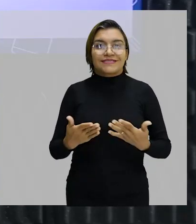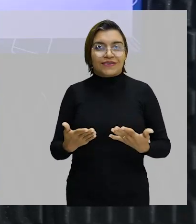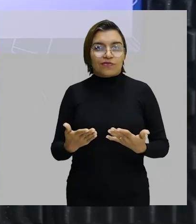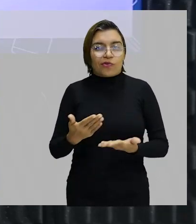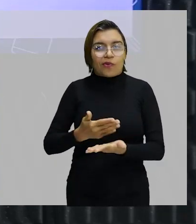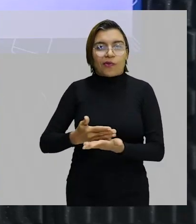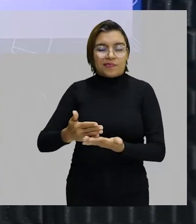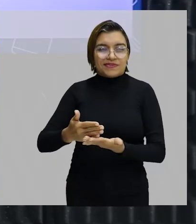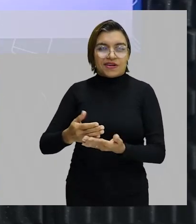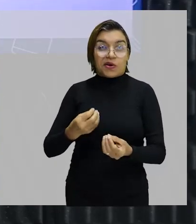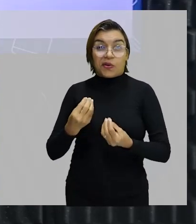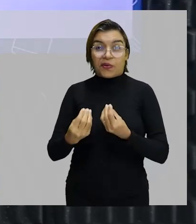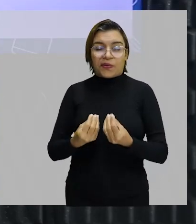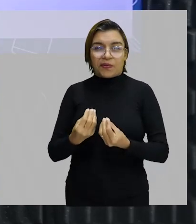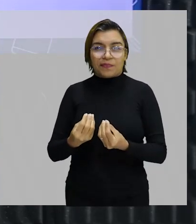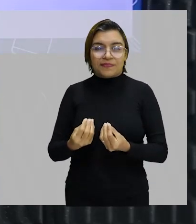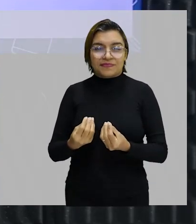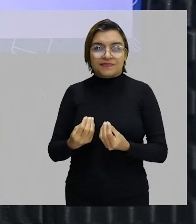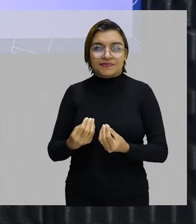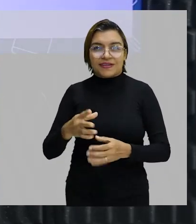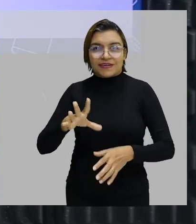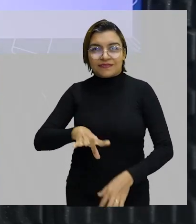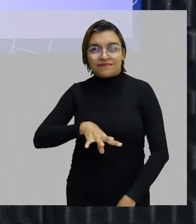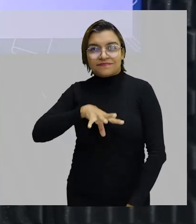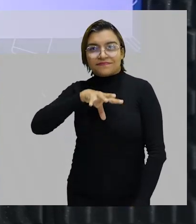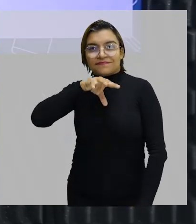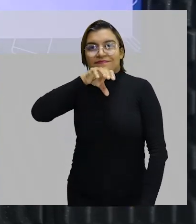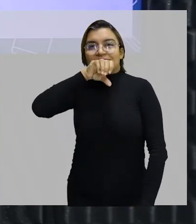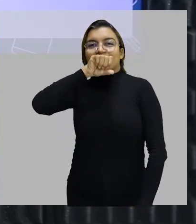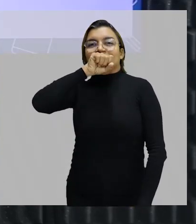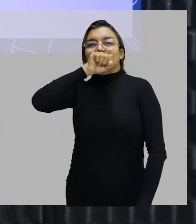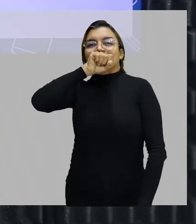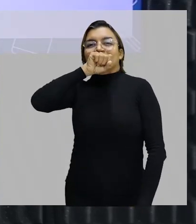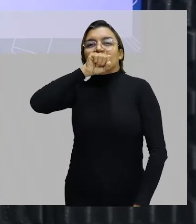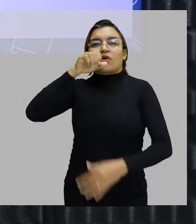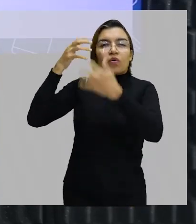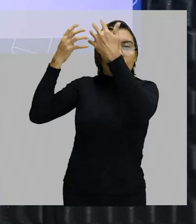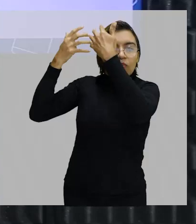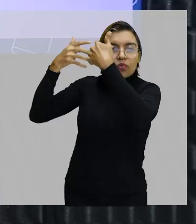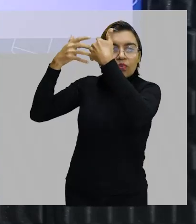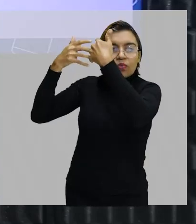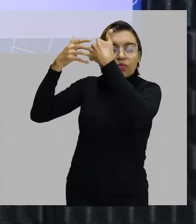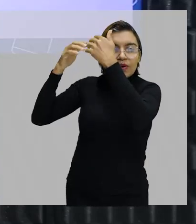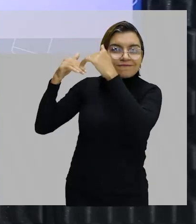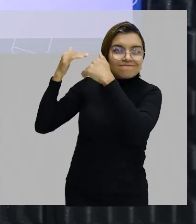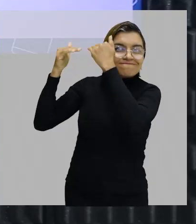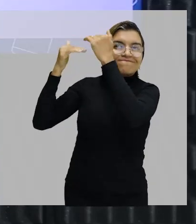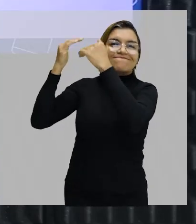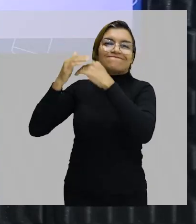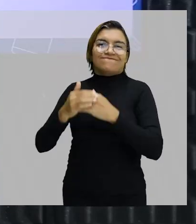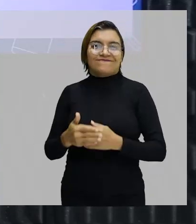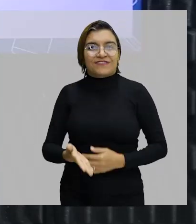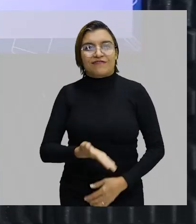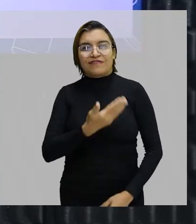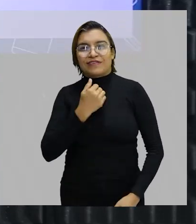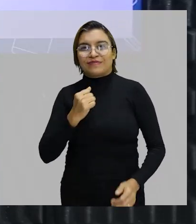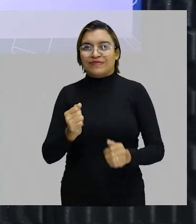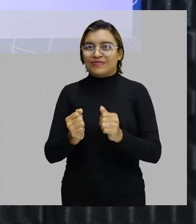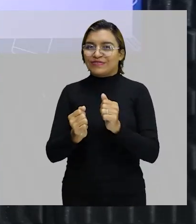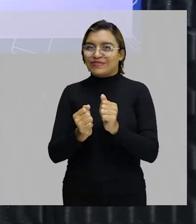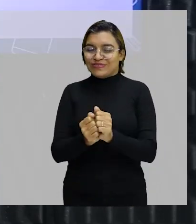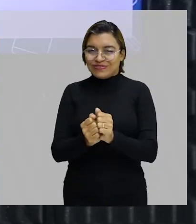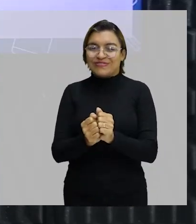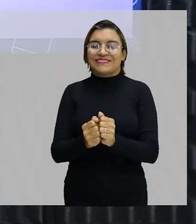Ó, dá aquela respirada para oxigenar o cérebro e vamos para cima que vai ser